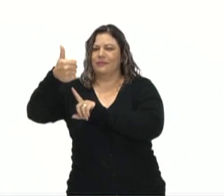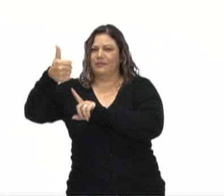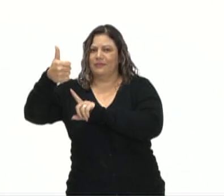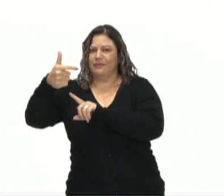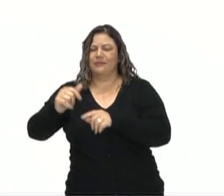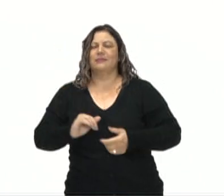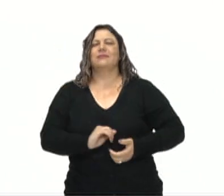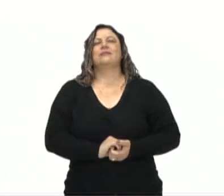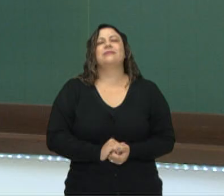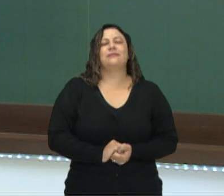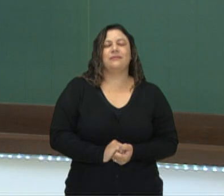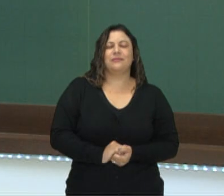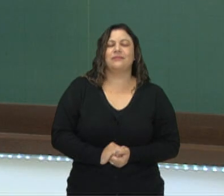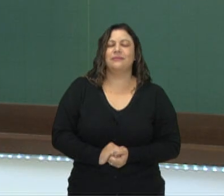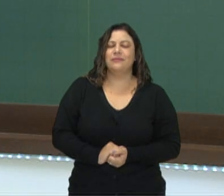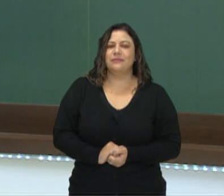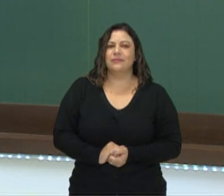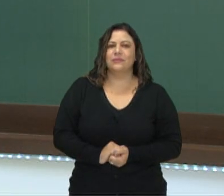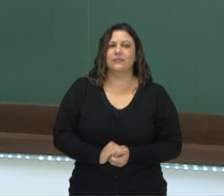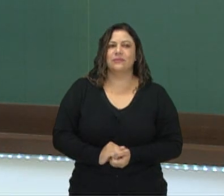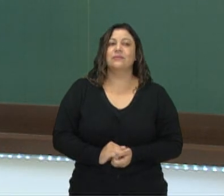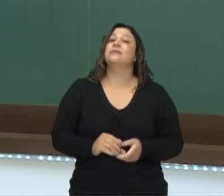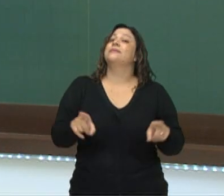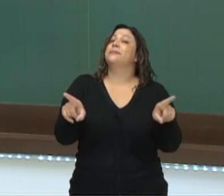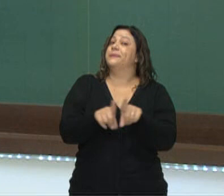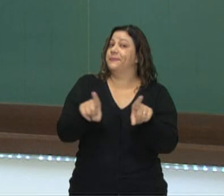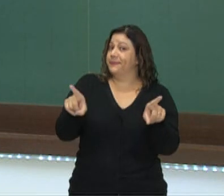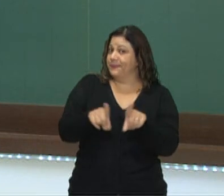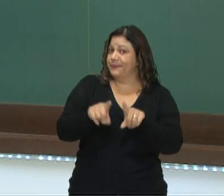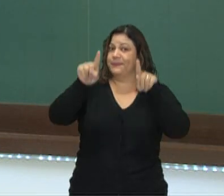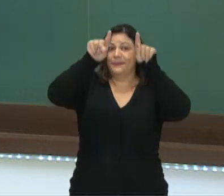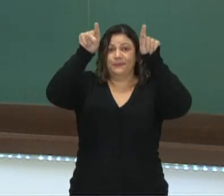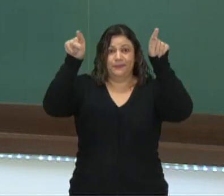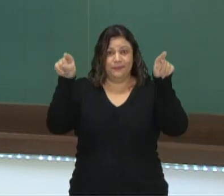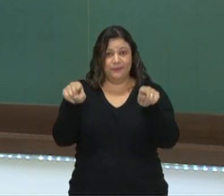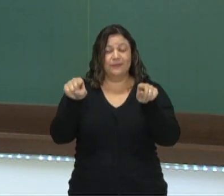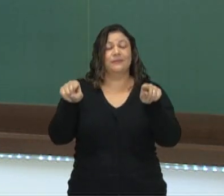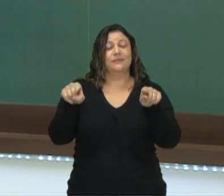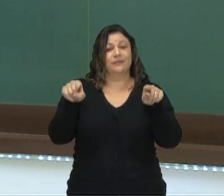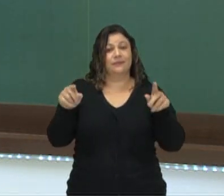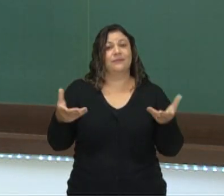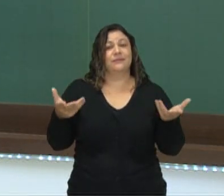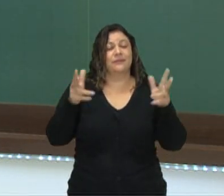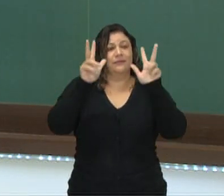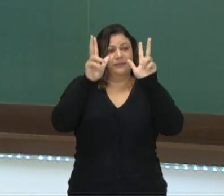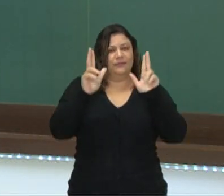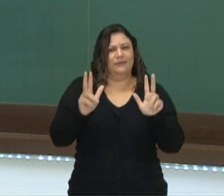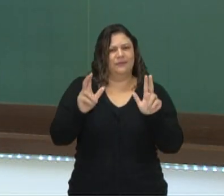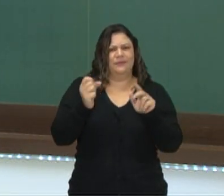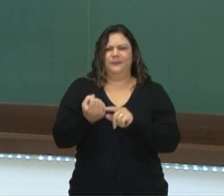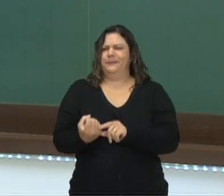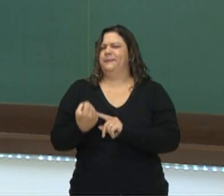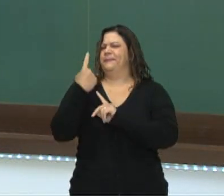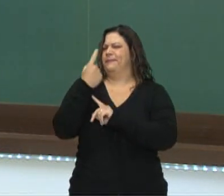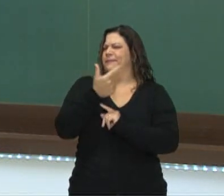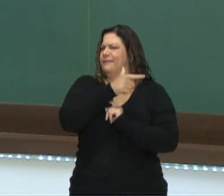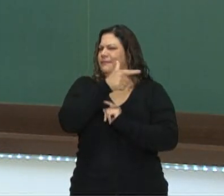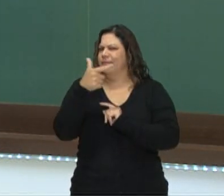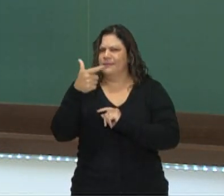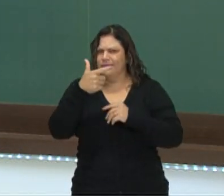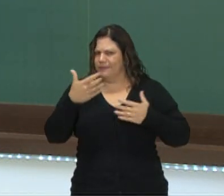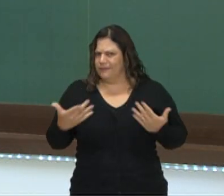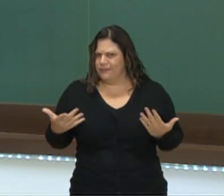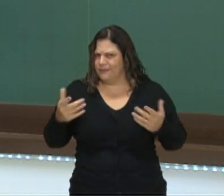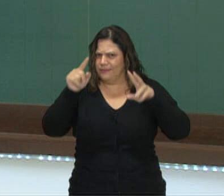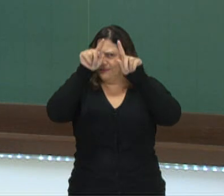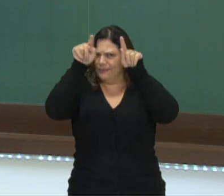né? A soma de 15 com 12. Também tive que utilizar os parênteses aqui. Ficaria estranho se eu deixasse sem, né?